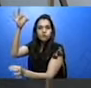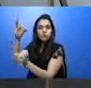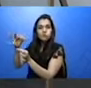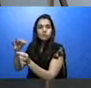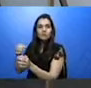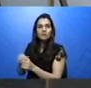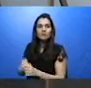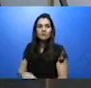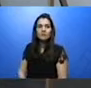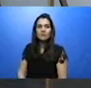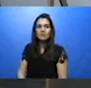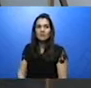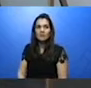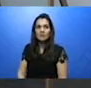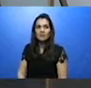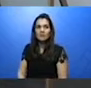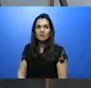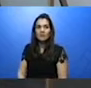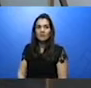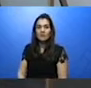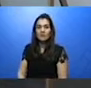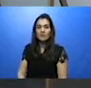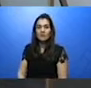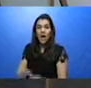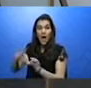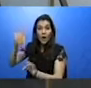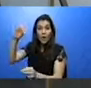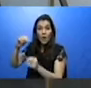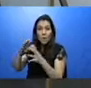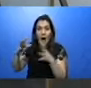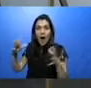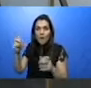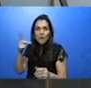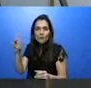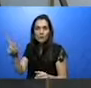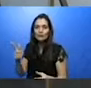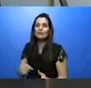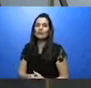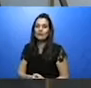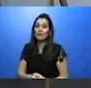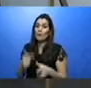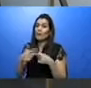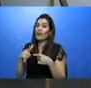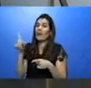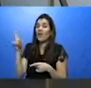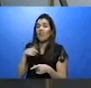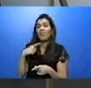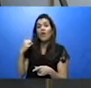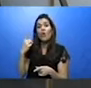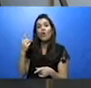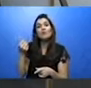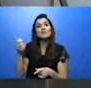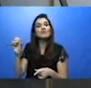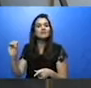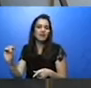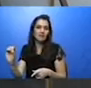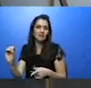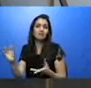comparar comigo. Tá vendo que a corda ficou maior do que eu? Porque eu tenho só 1,60 m, certo?